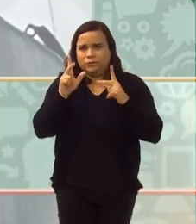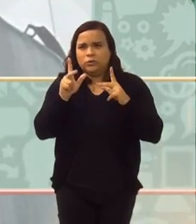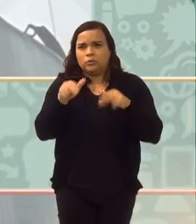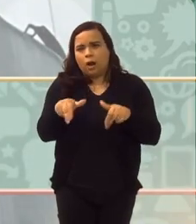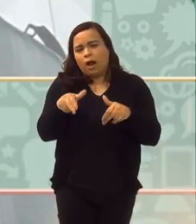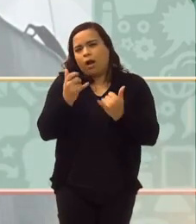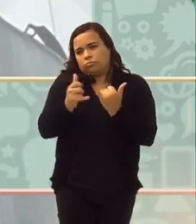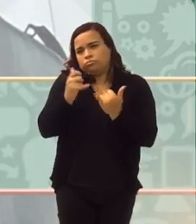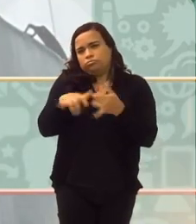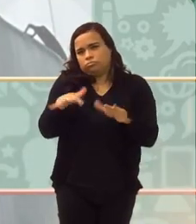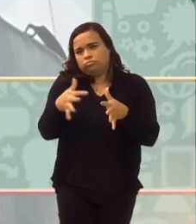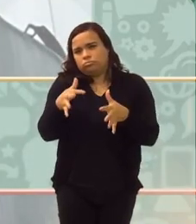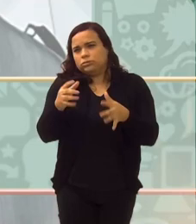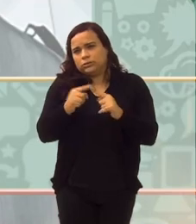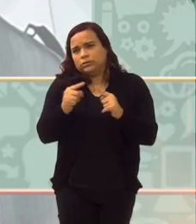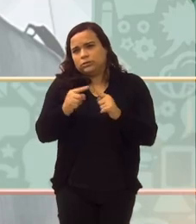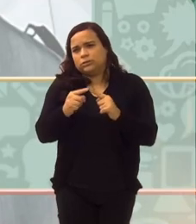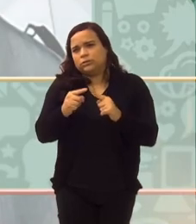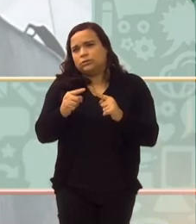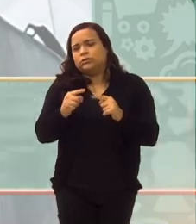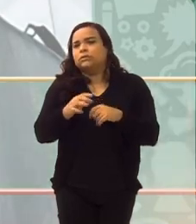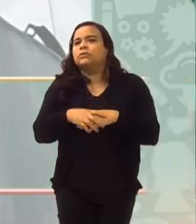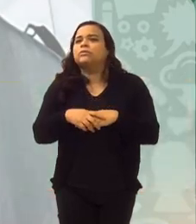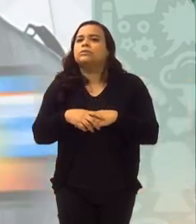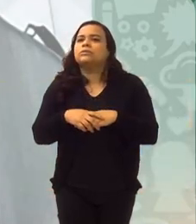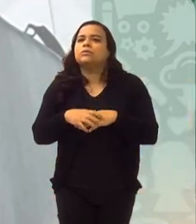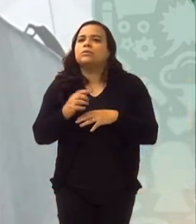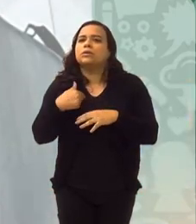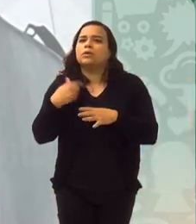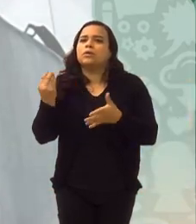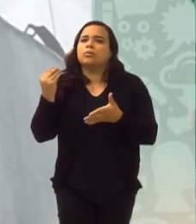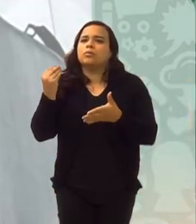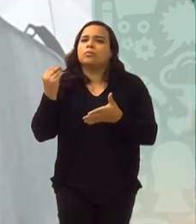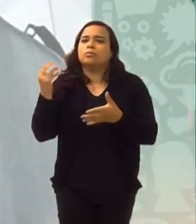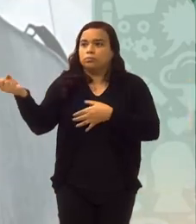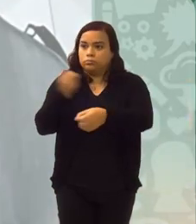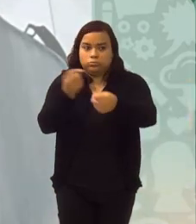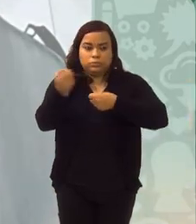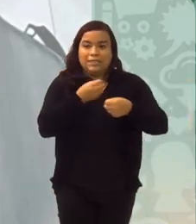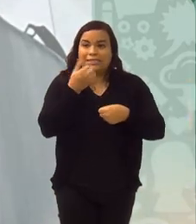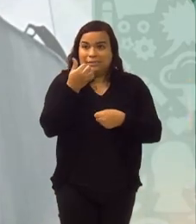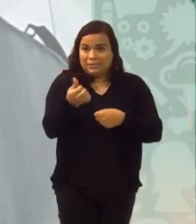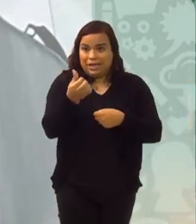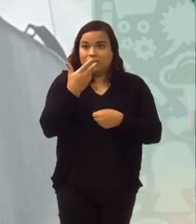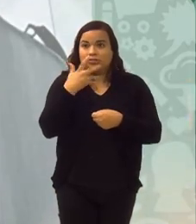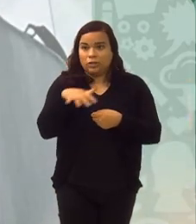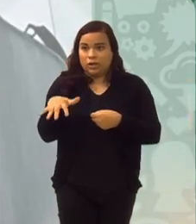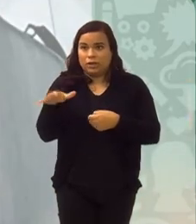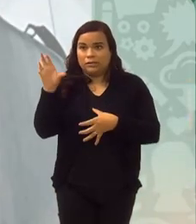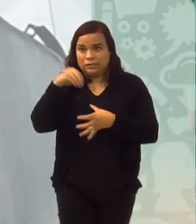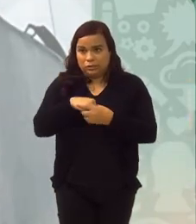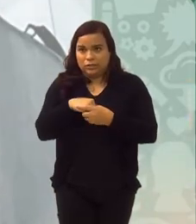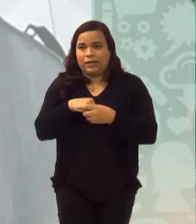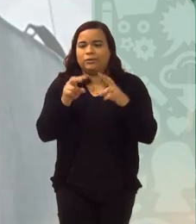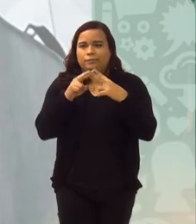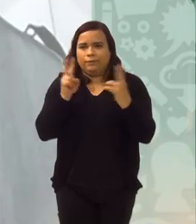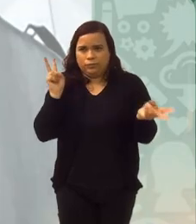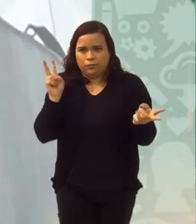do plano terapêutico o objetivo era mais ou menos similar, né? Então, coloquei